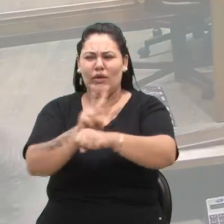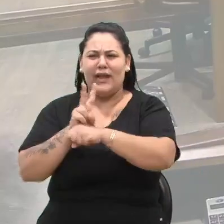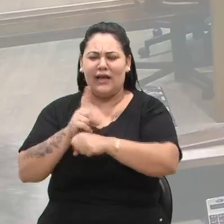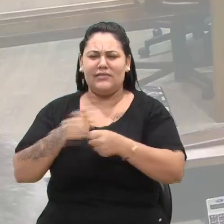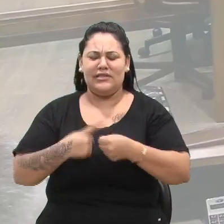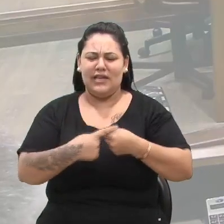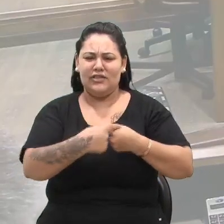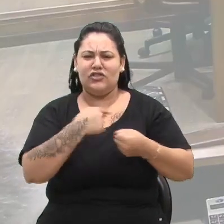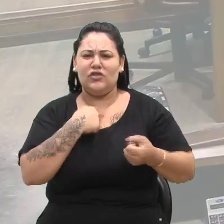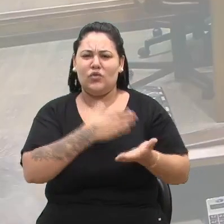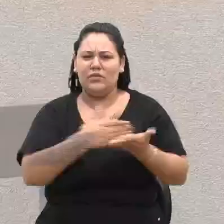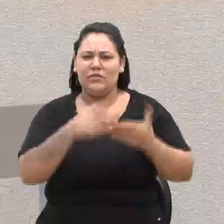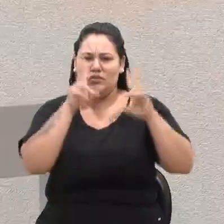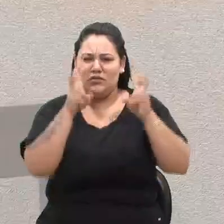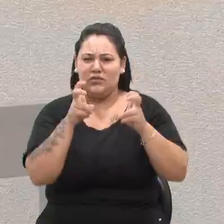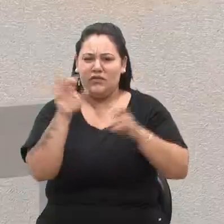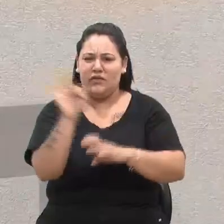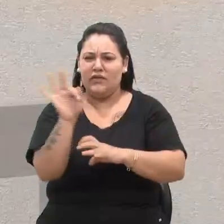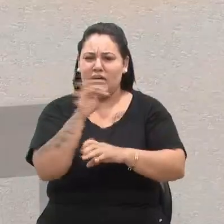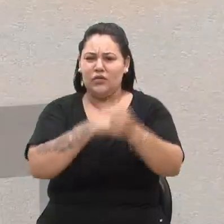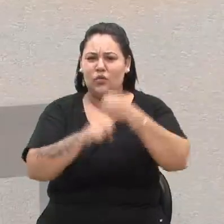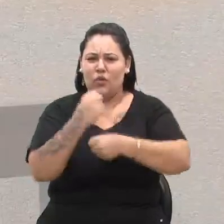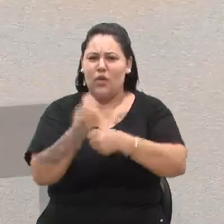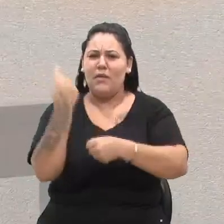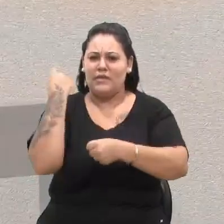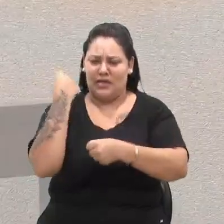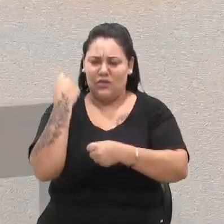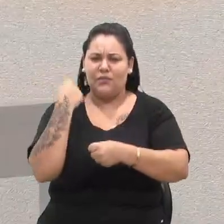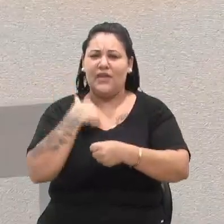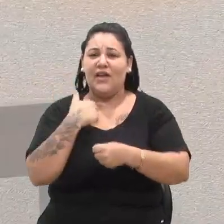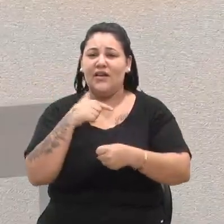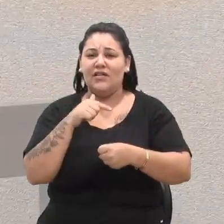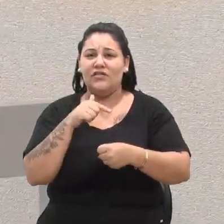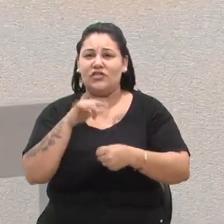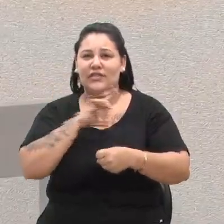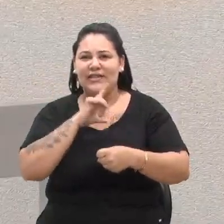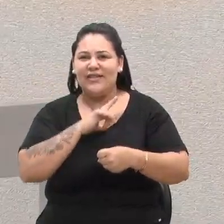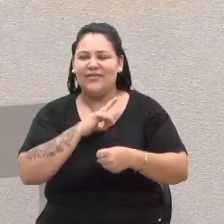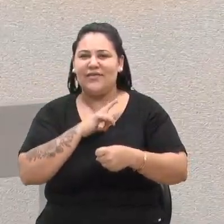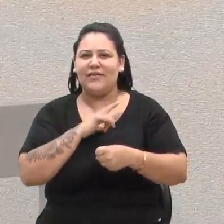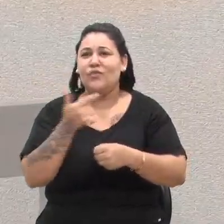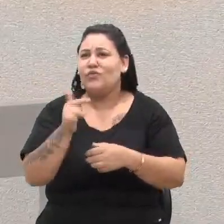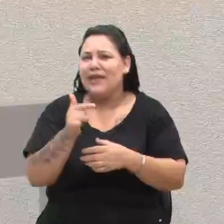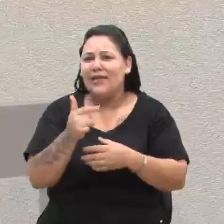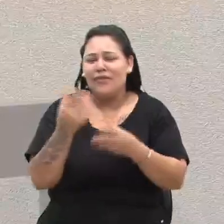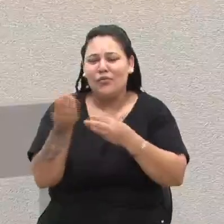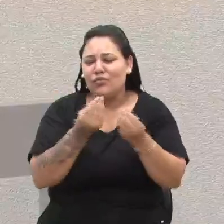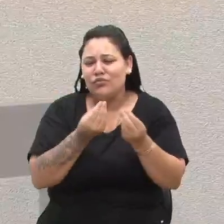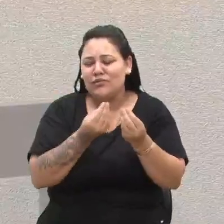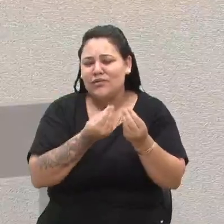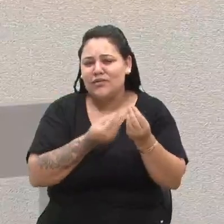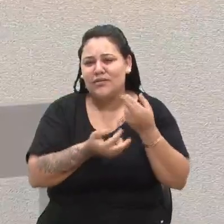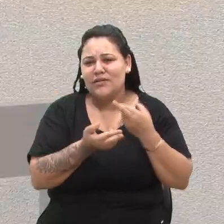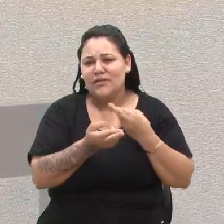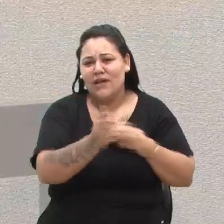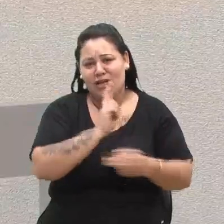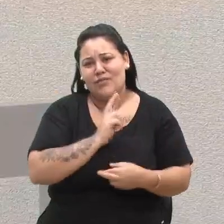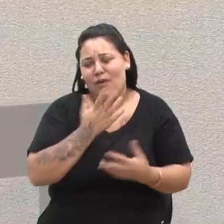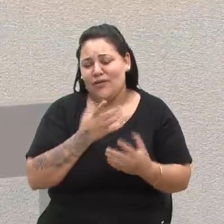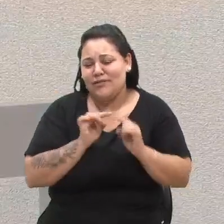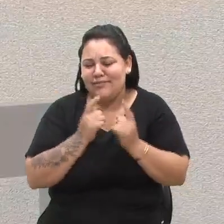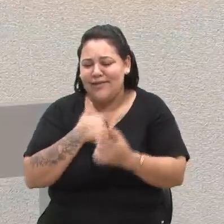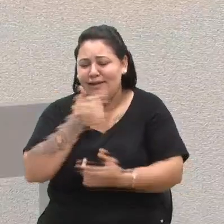passado. Não obtivemos muitas respostas, mas eu acho que, de